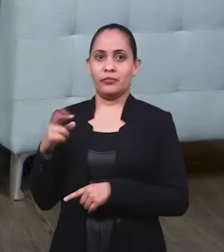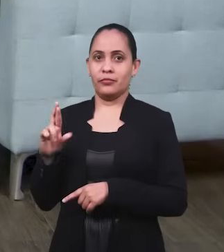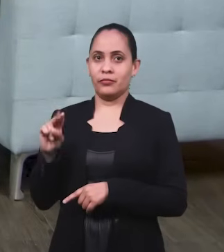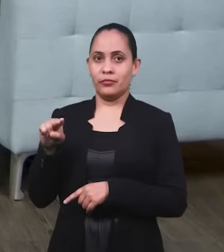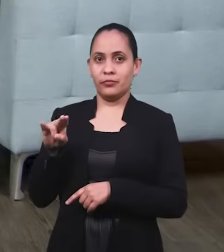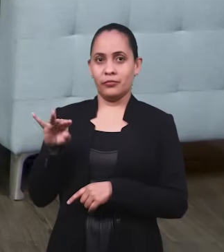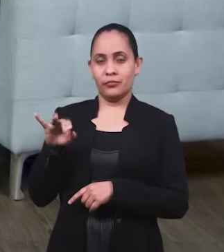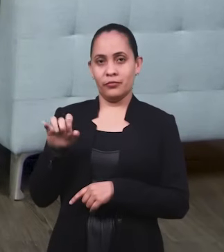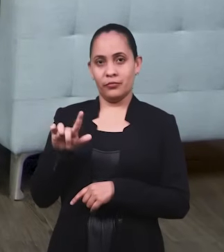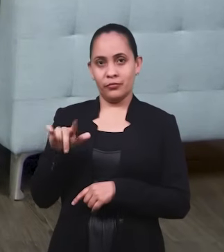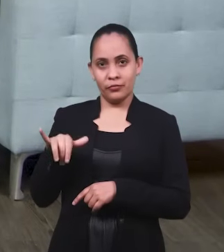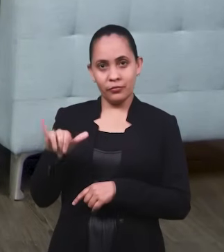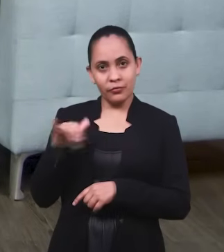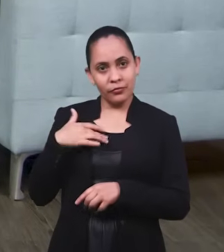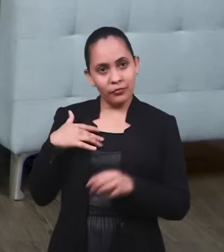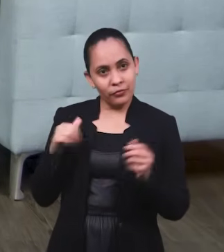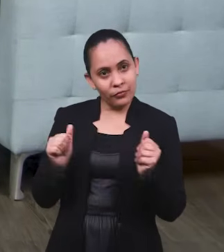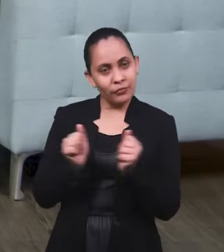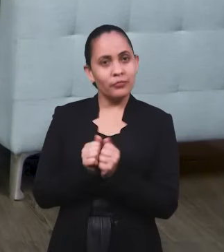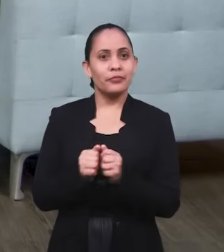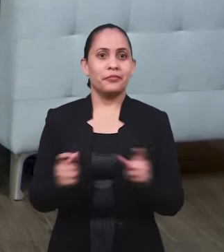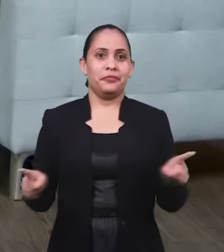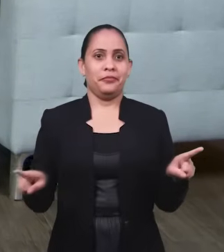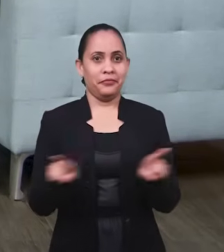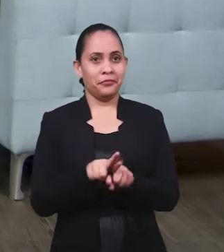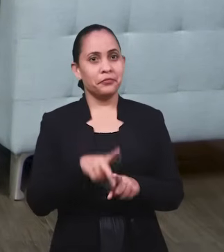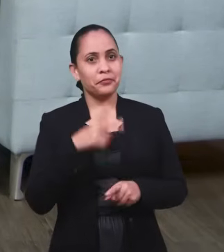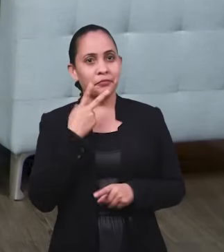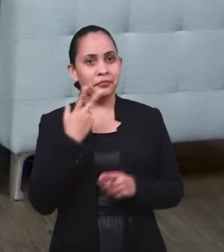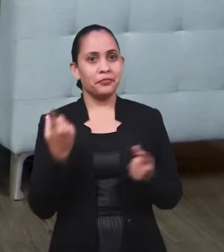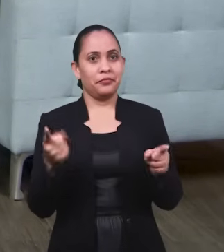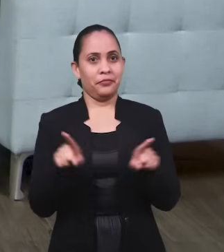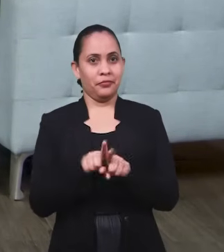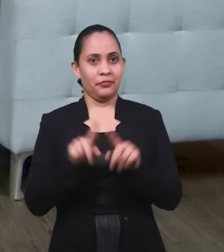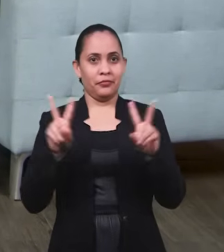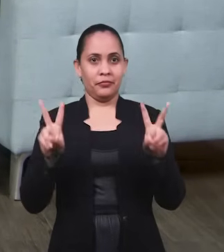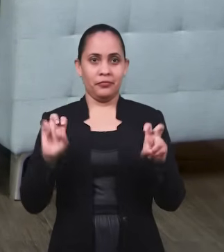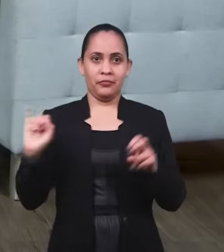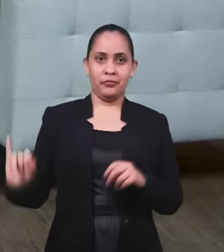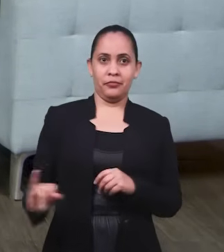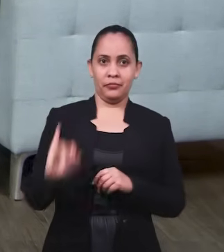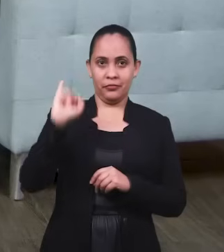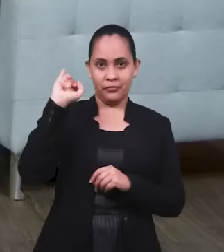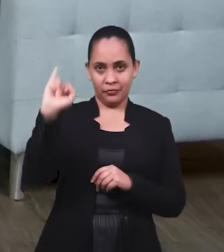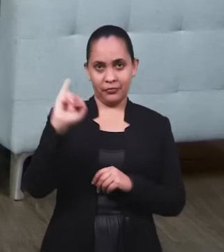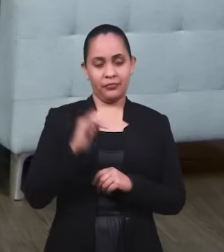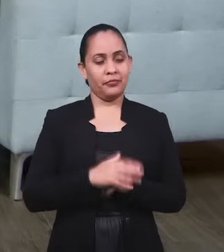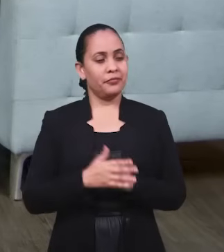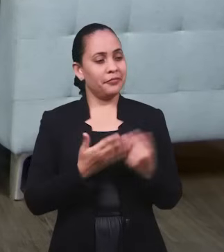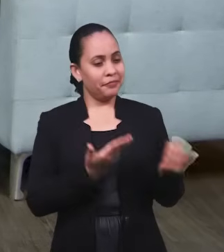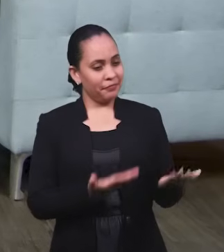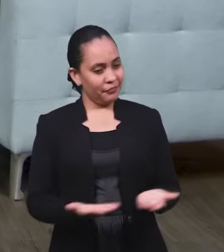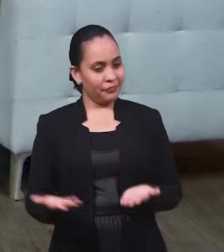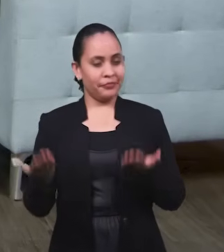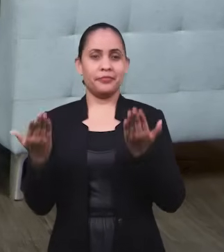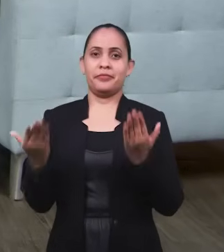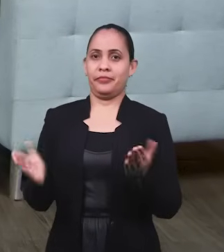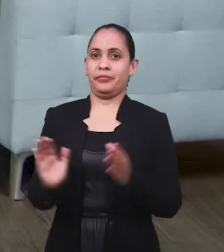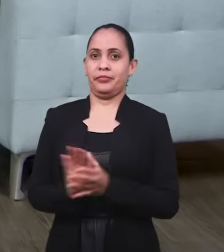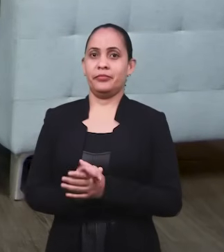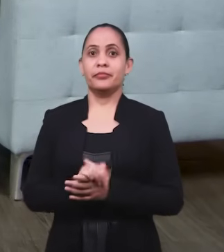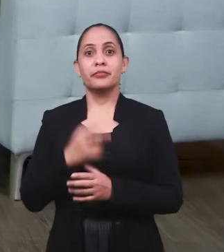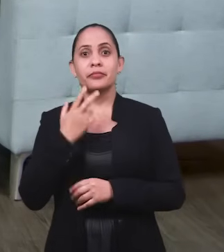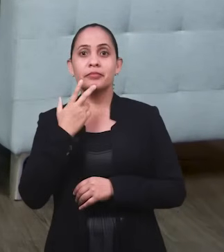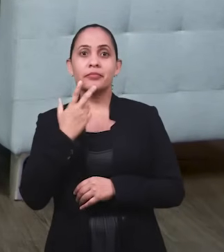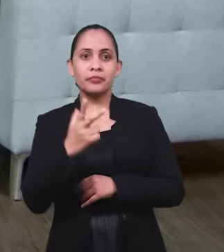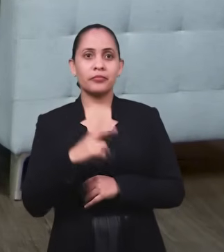Ronieli, que está conosco aqui e vai falar conosco também deste tema tão importante. E já passo a palavra aqui para